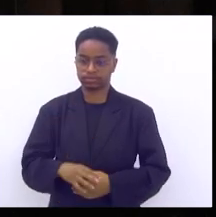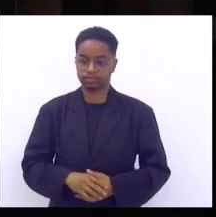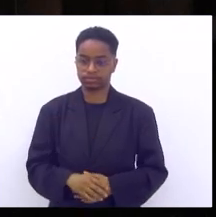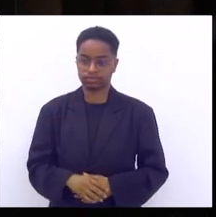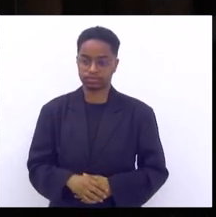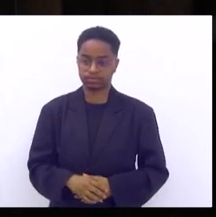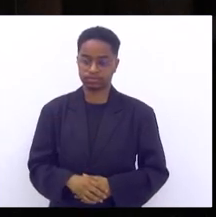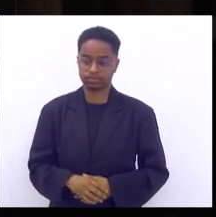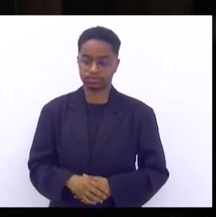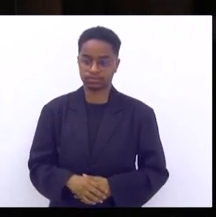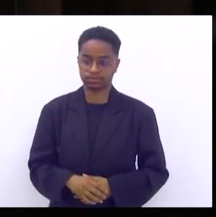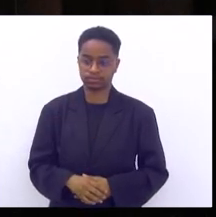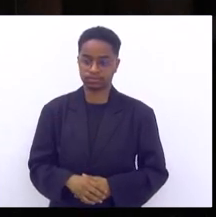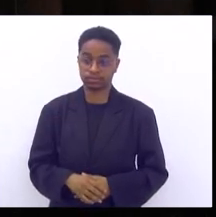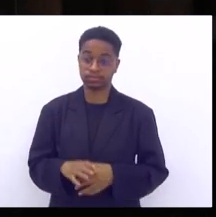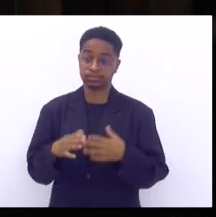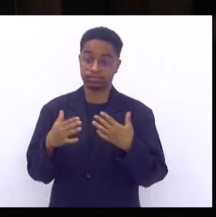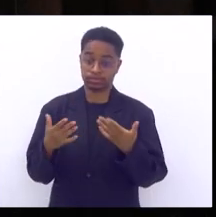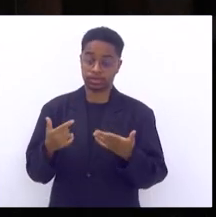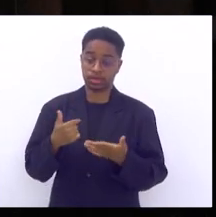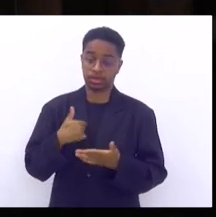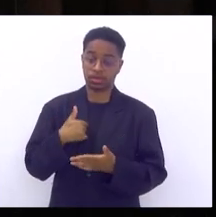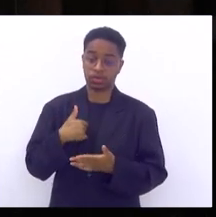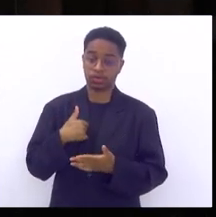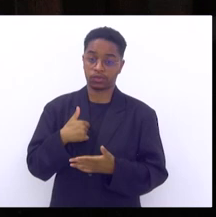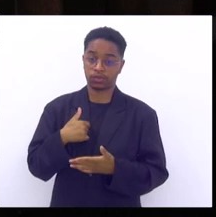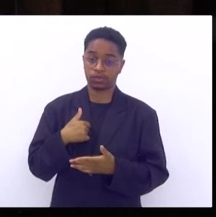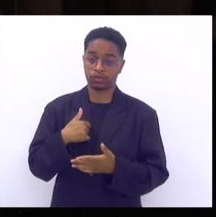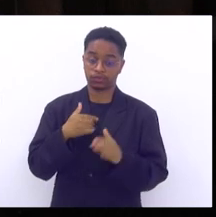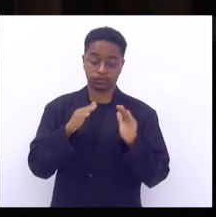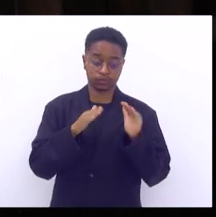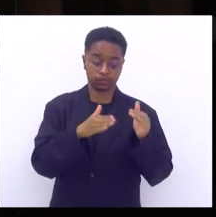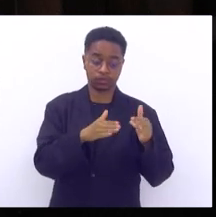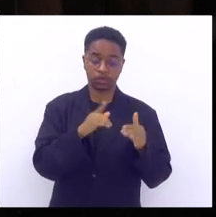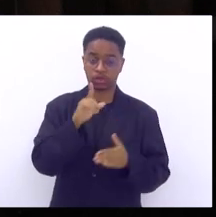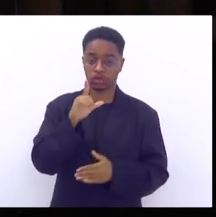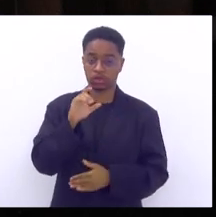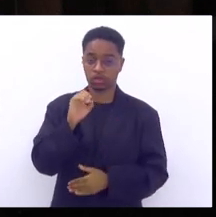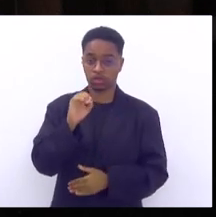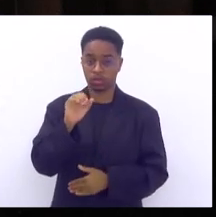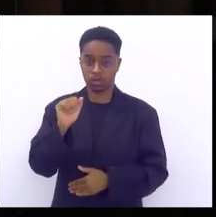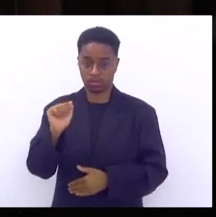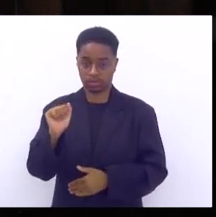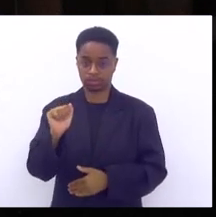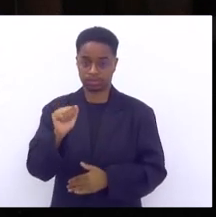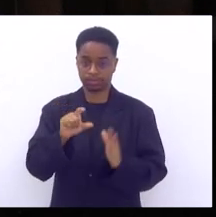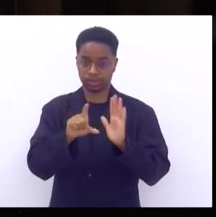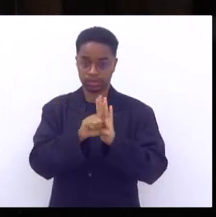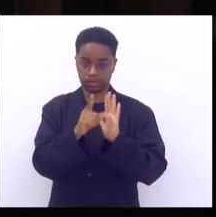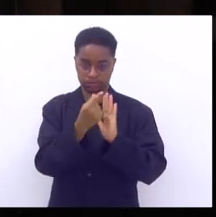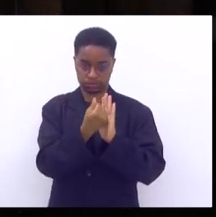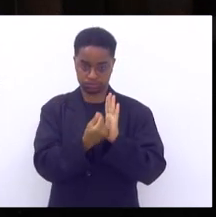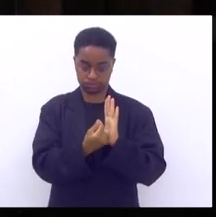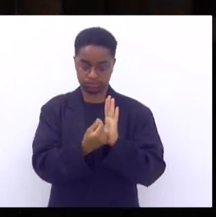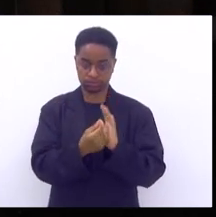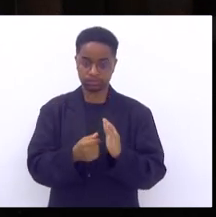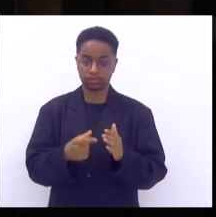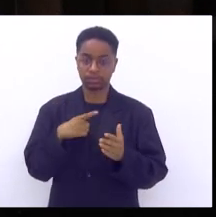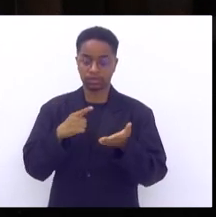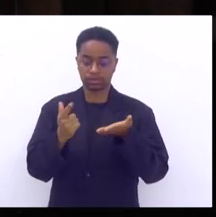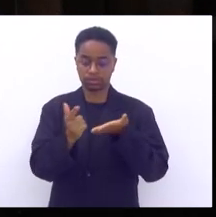Bom, aí eu vou para a LOA. Eu vou para a LOA, senhor presidente, na